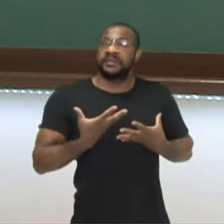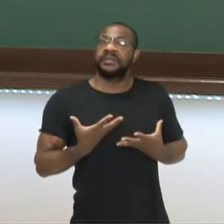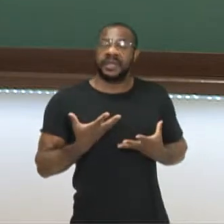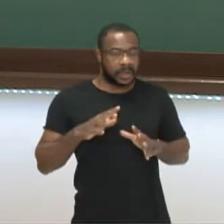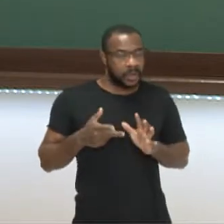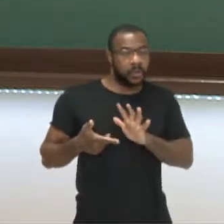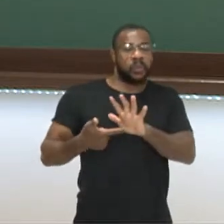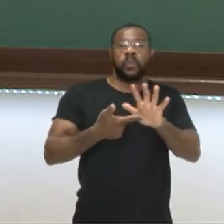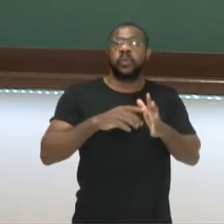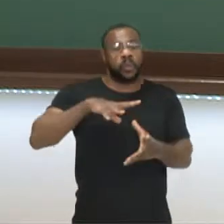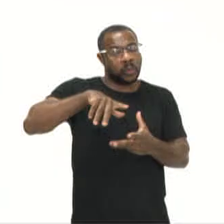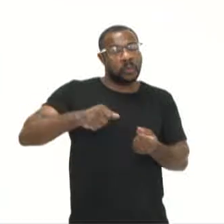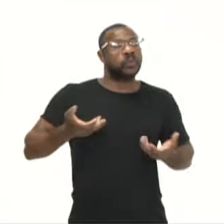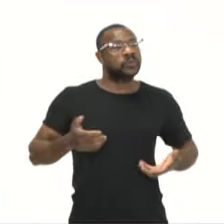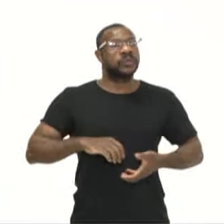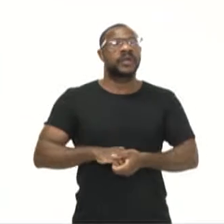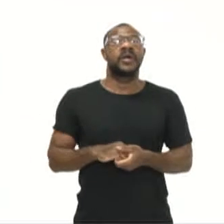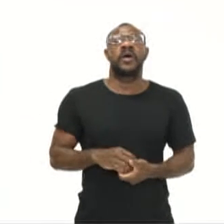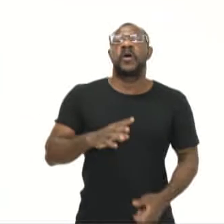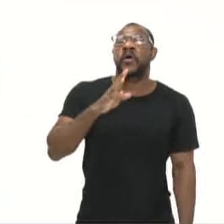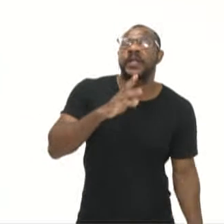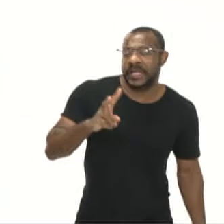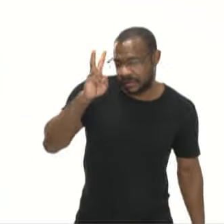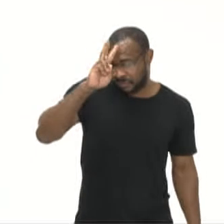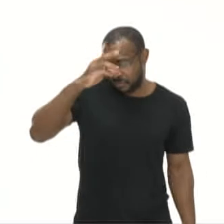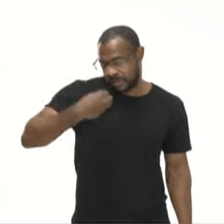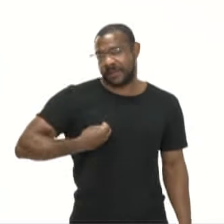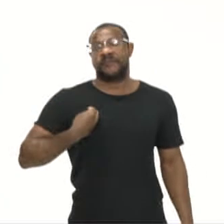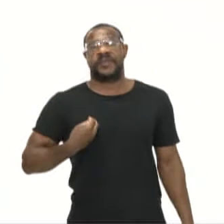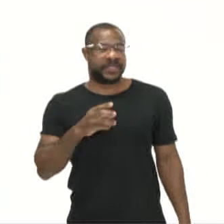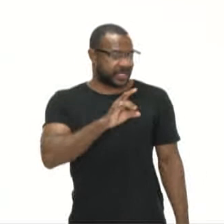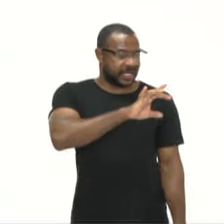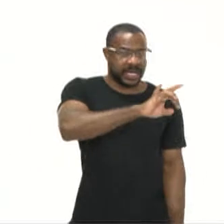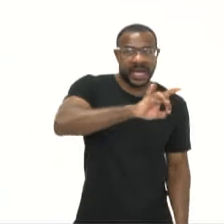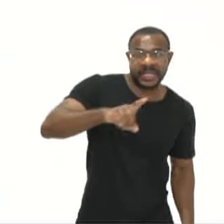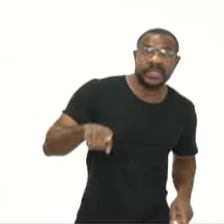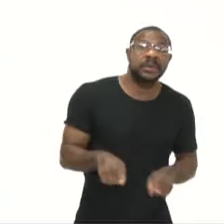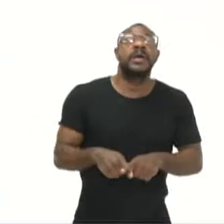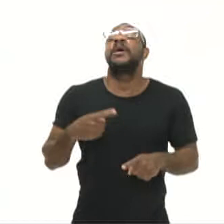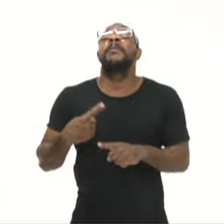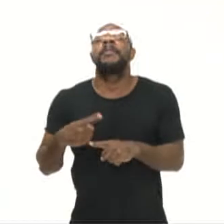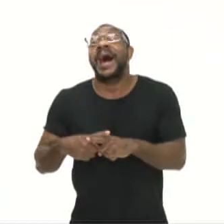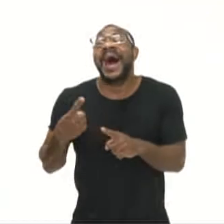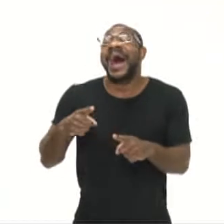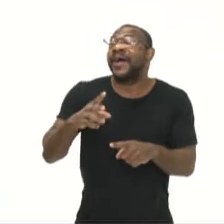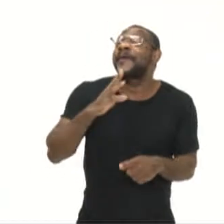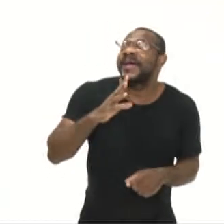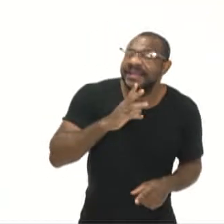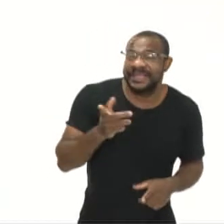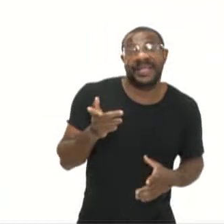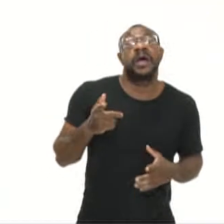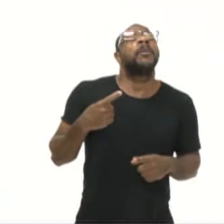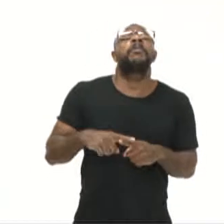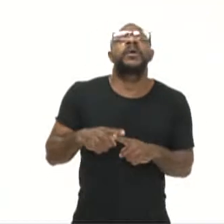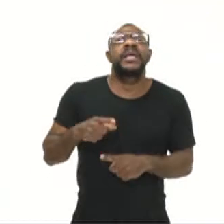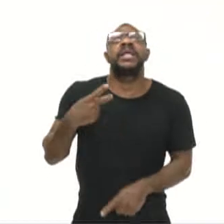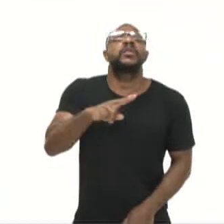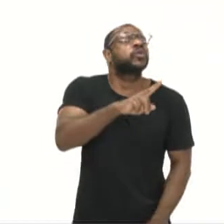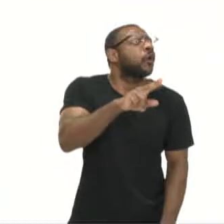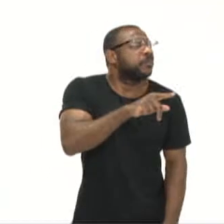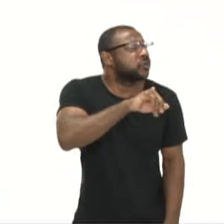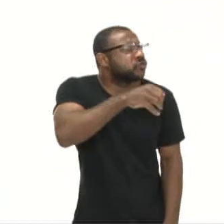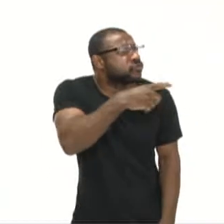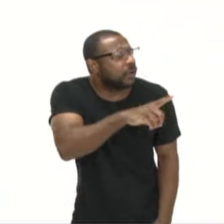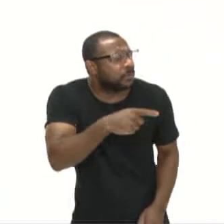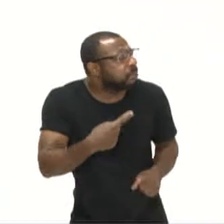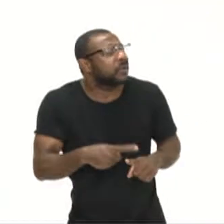de se mostrar para o mundo. Conhecer a história e o porquê da escolha do próprio nome é importante para você aprender mais